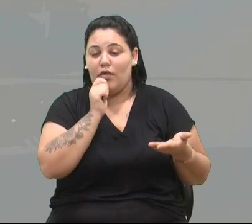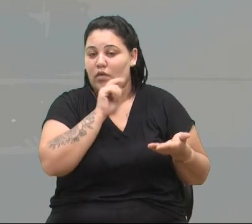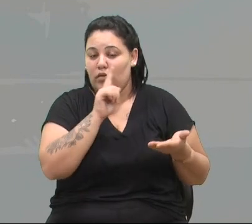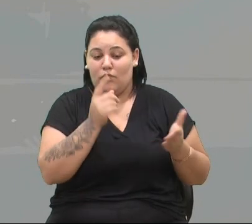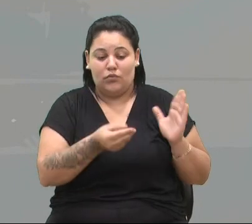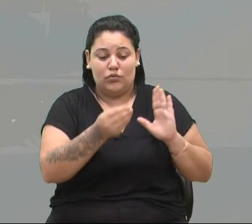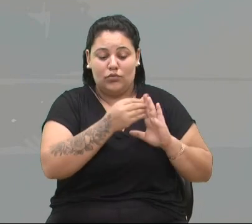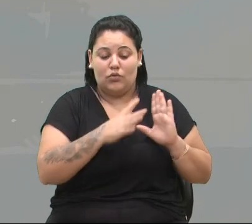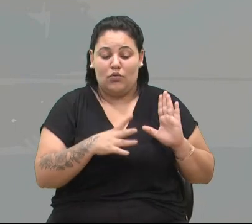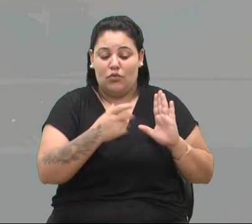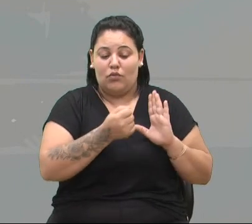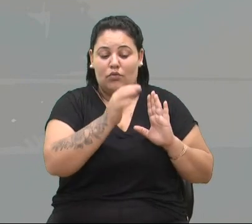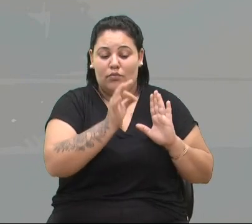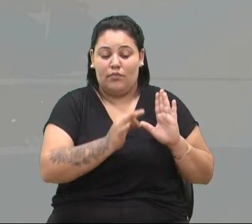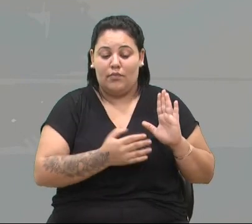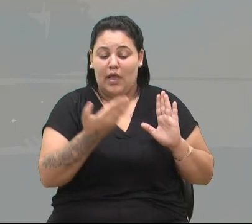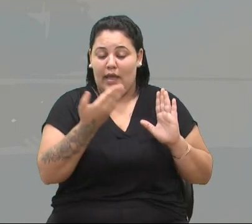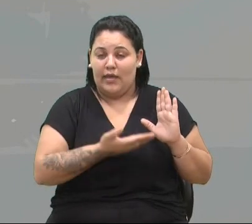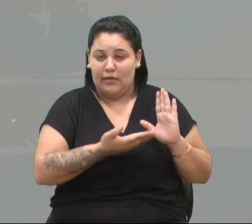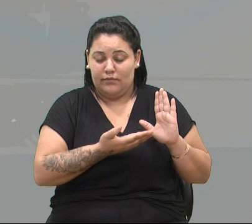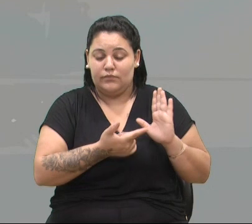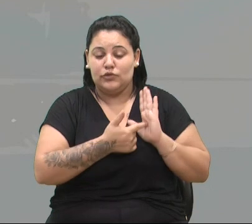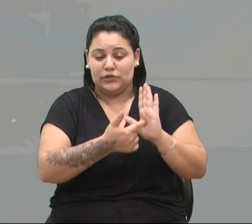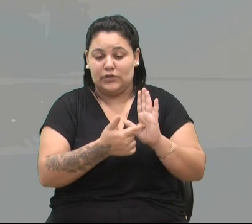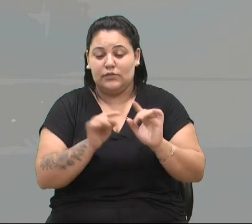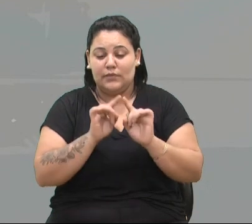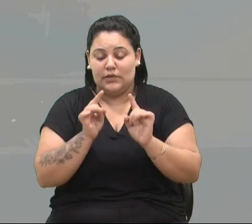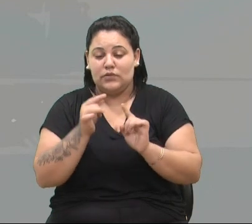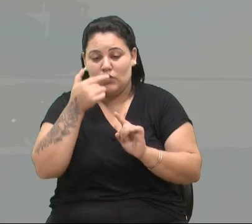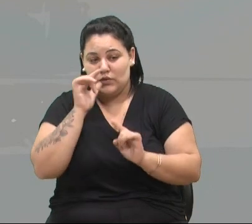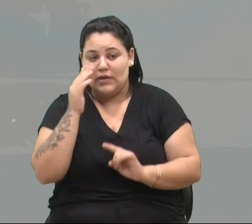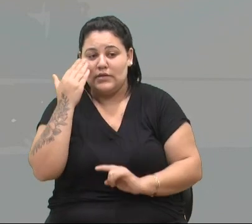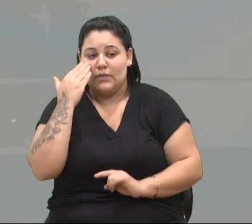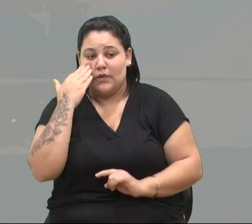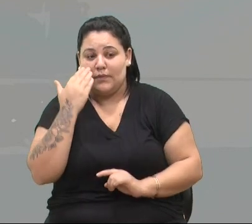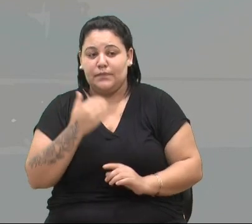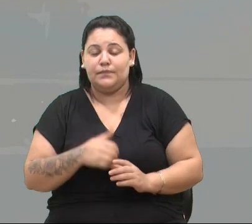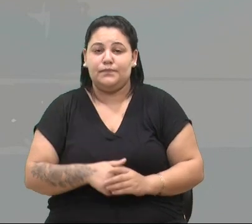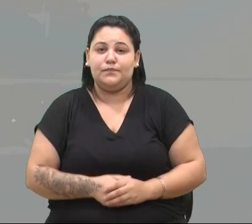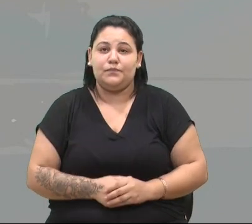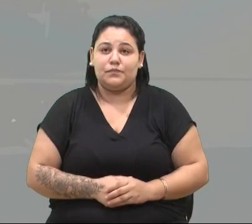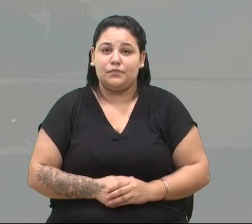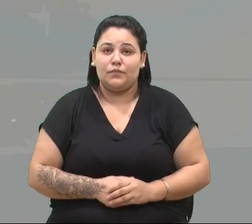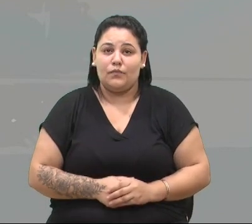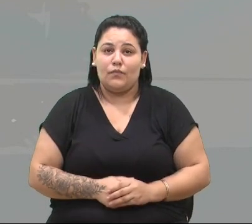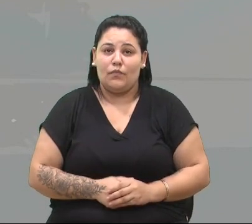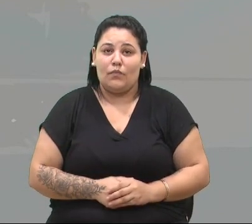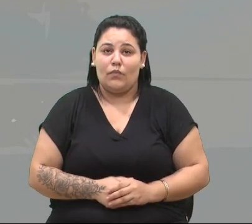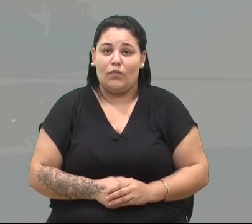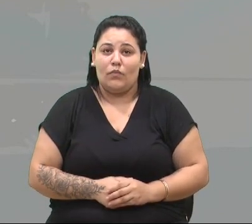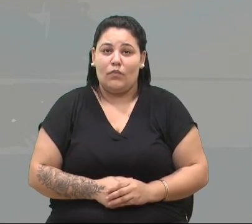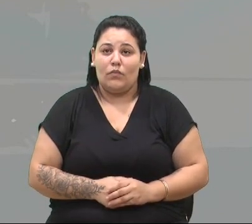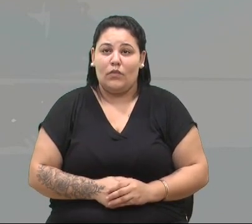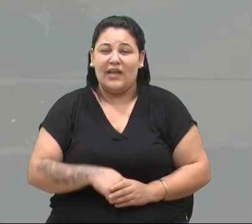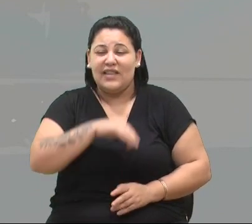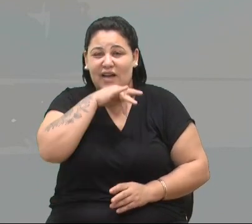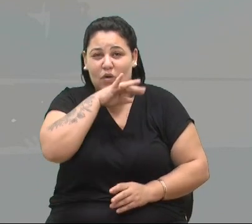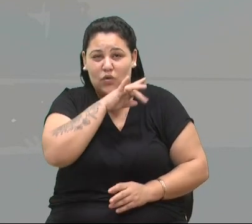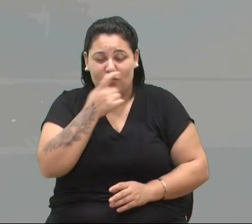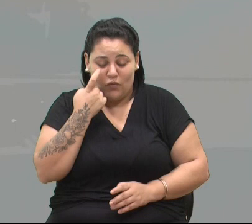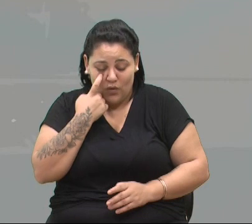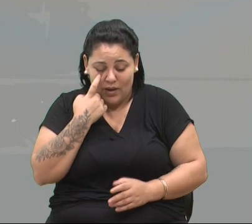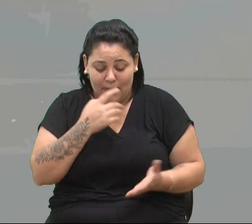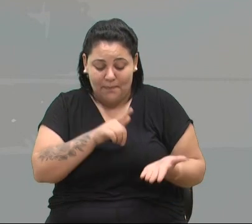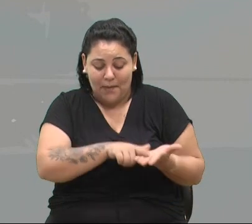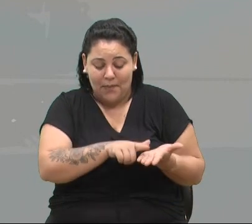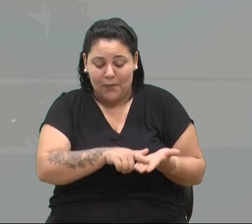mas dá para ter uma boa ideia. Agora eu vou recorrer ao meu papel, porque ali está ruim de eu enxergar, que está fazendo